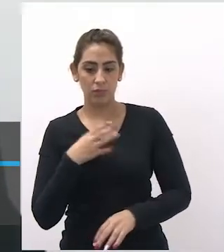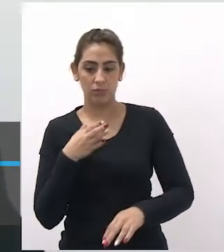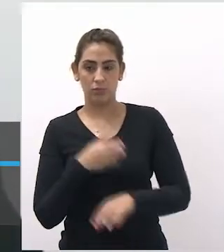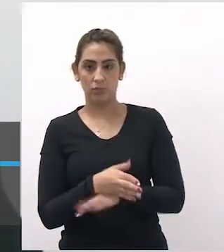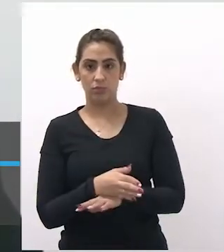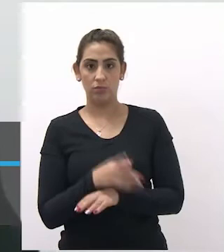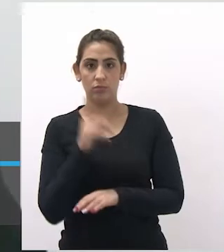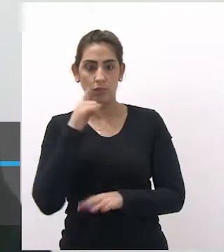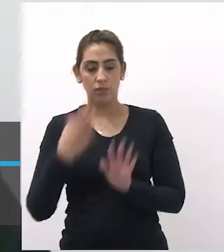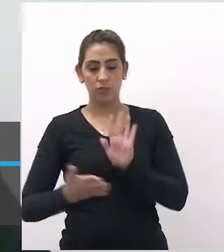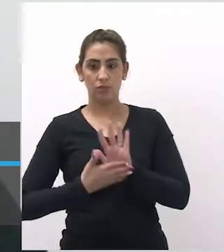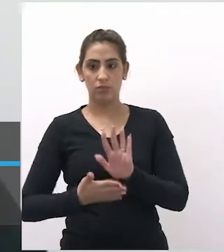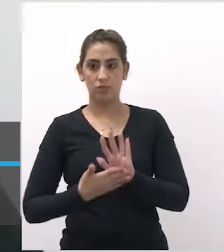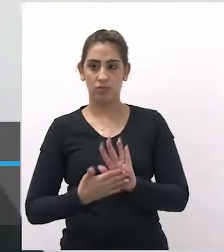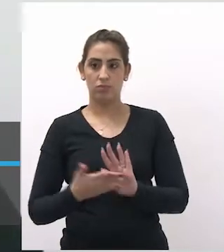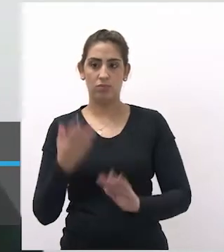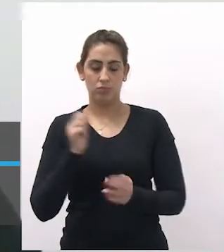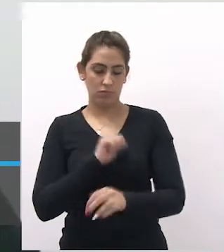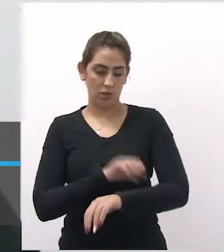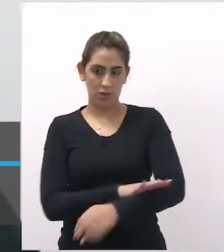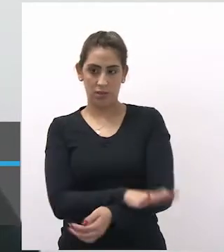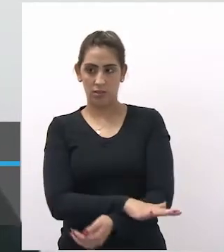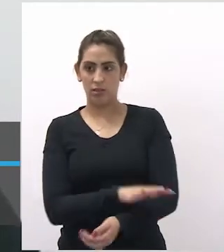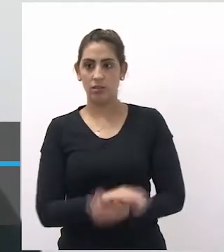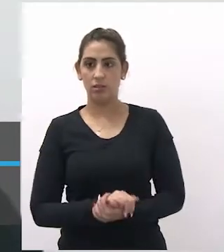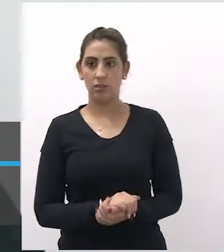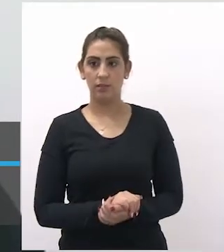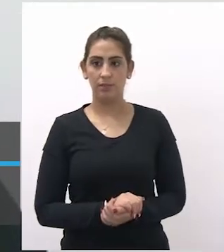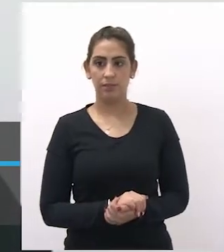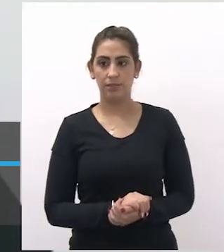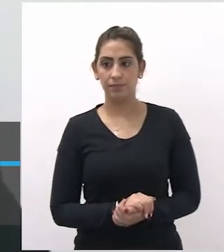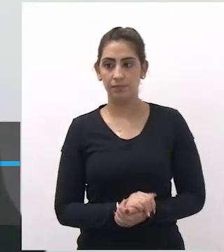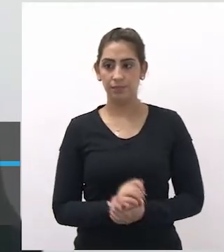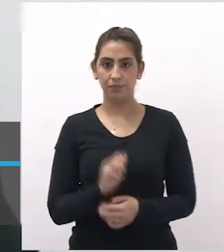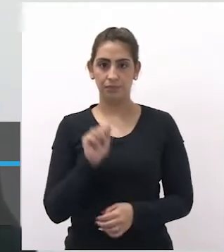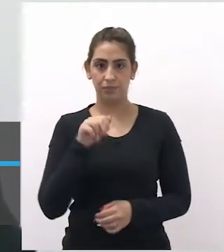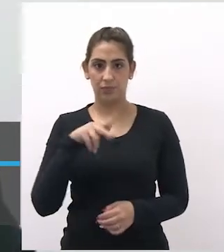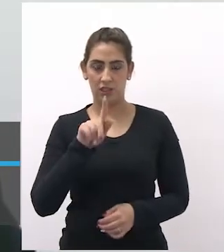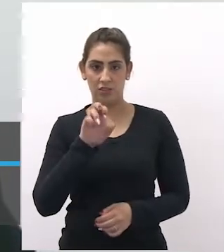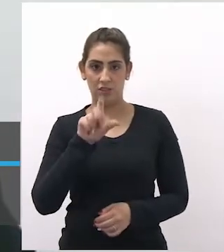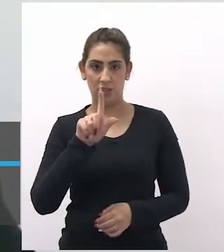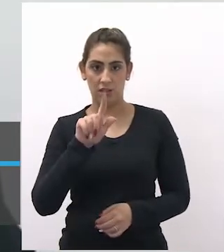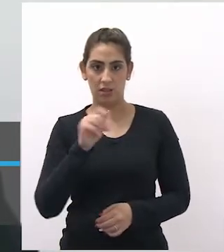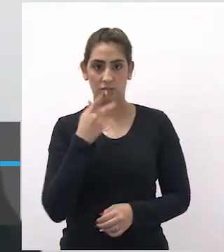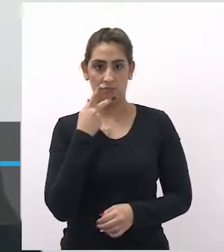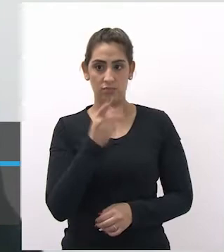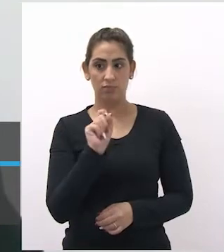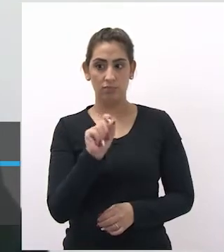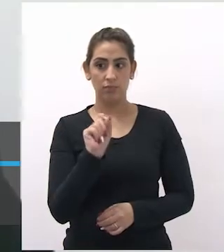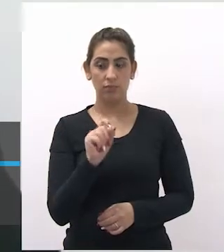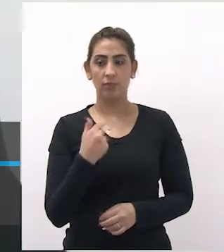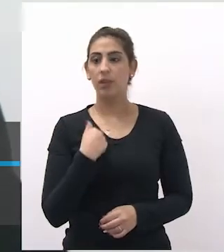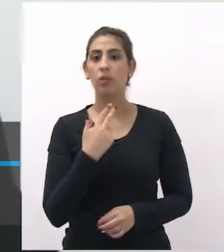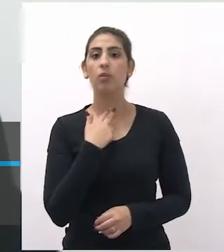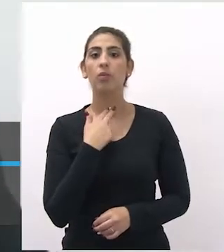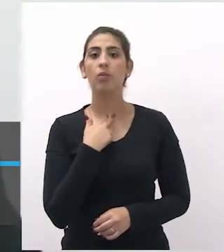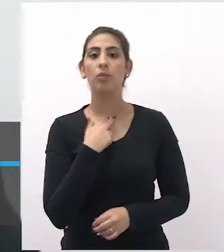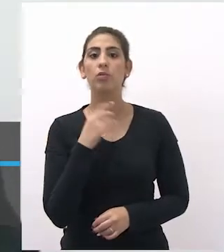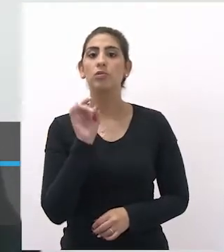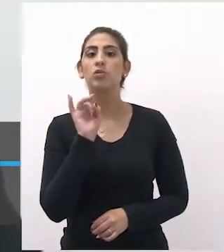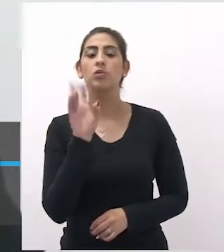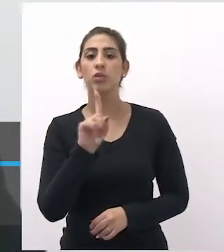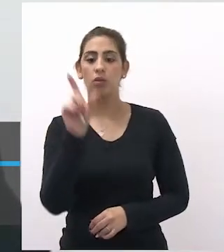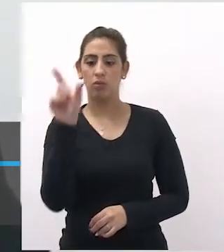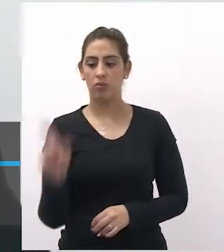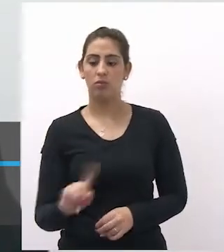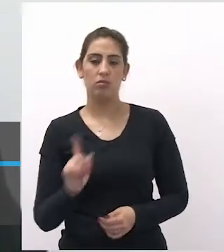postura antirracista, né? Quando a gente, é como Angela Davis sabiamente diz, né? Eu não posso ser só, não ser racista, eu